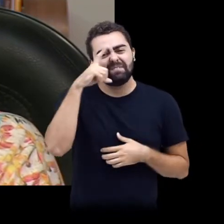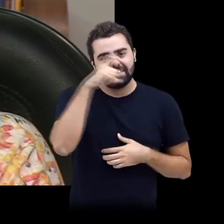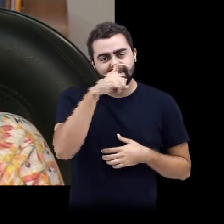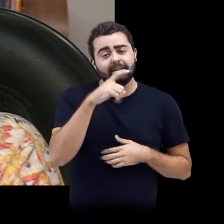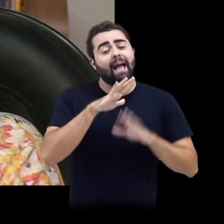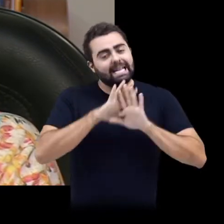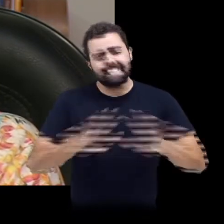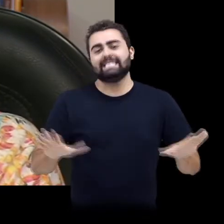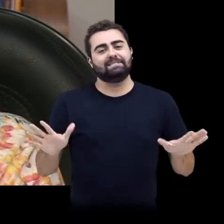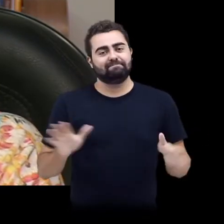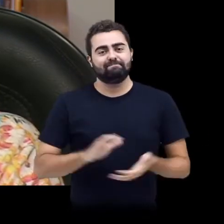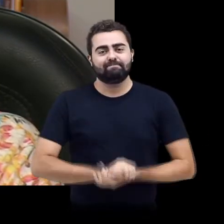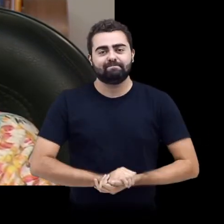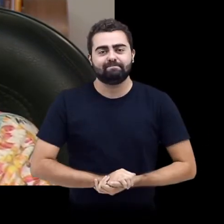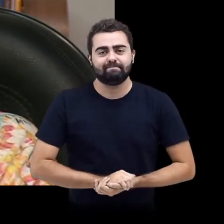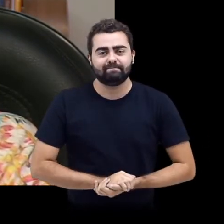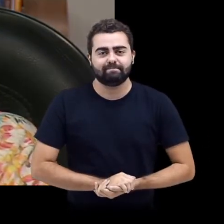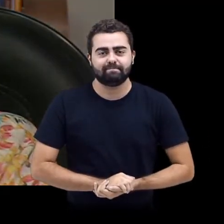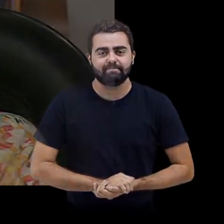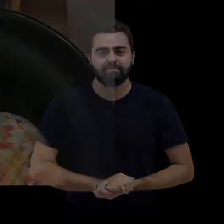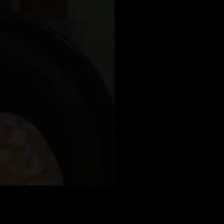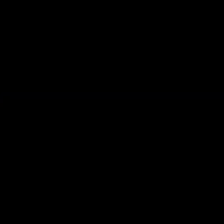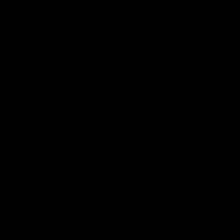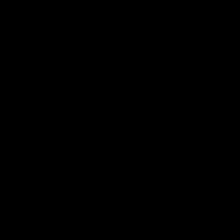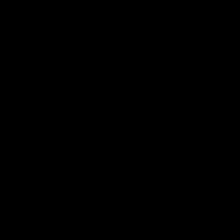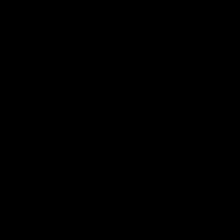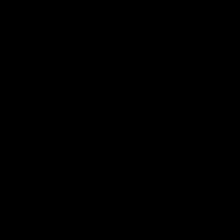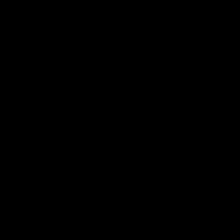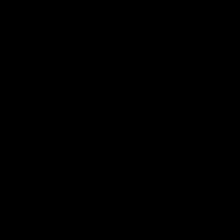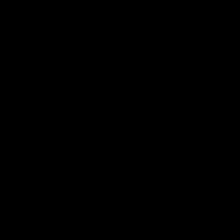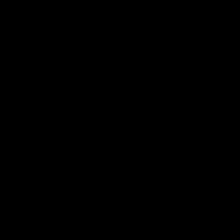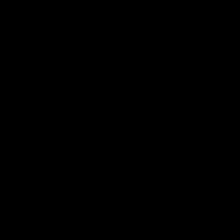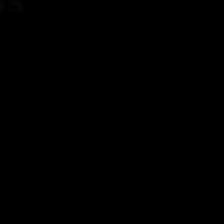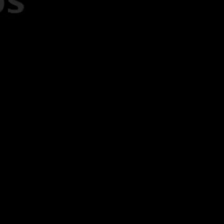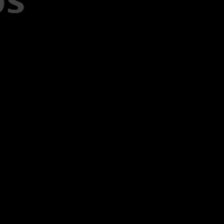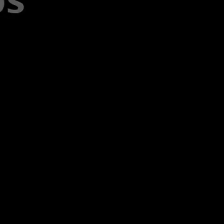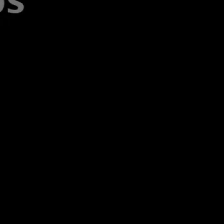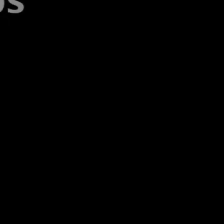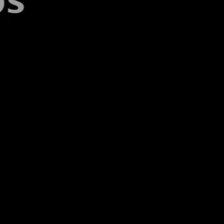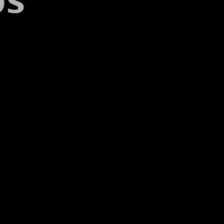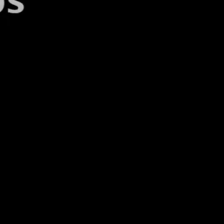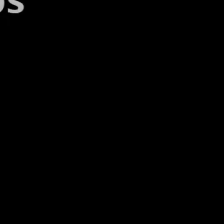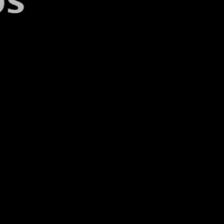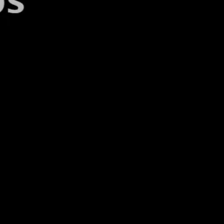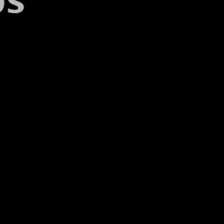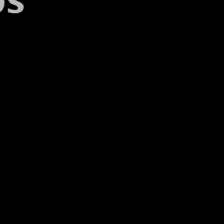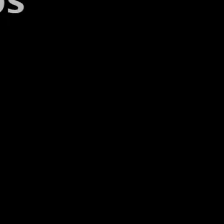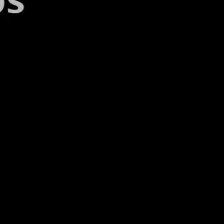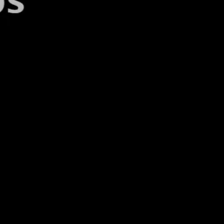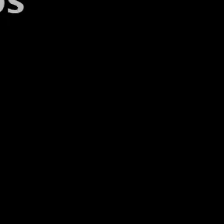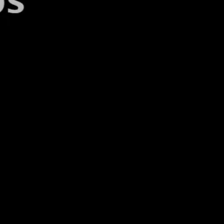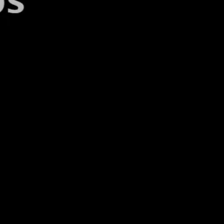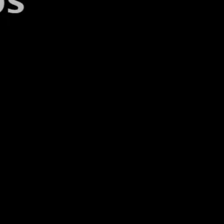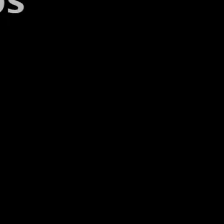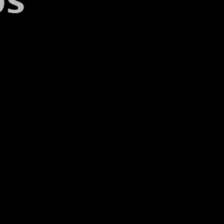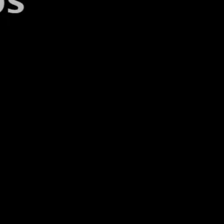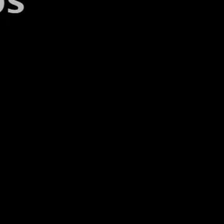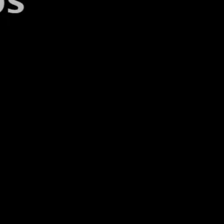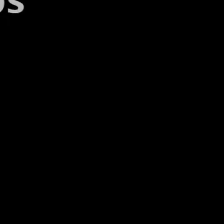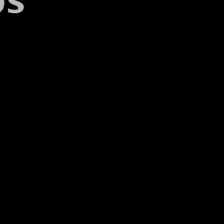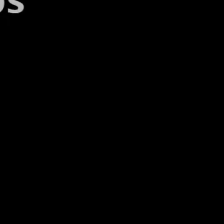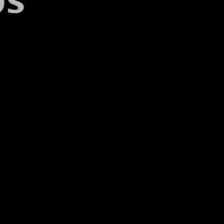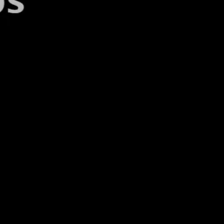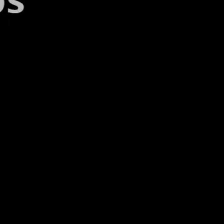dos encontros. Ficha de Irã no DOPS. Pereira, Irã de Lima Pereira. Nomes falsos: José Vanildo de Oliveira Almeida, José Cipião, Arthur José da Costa.